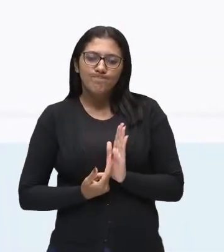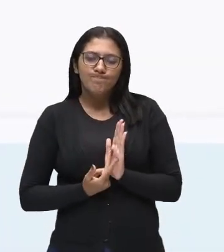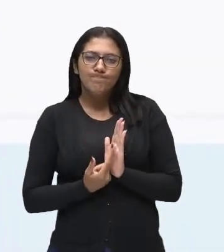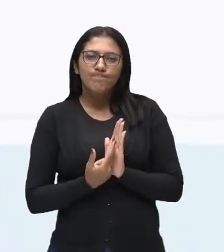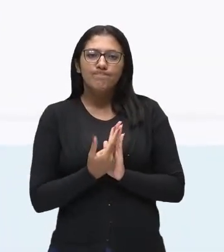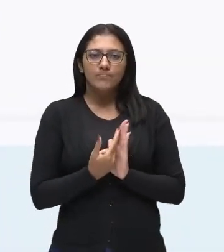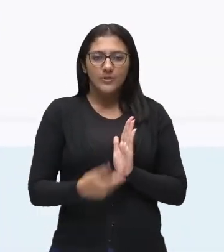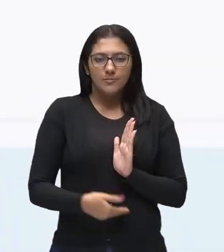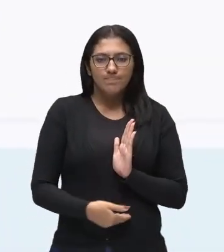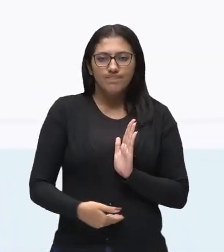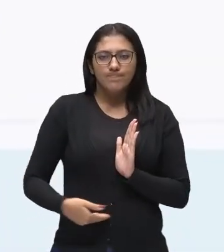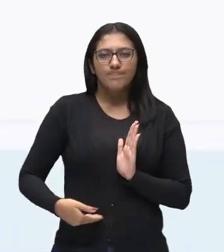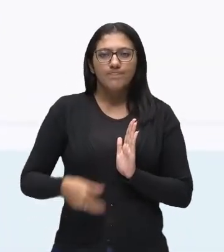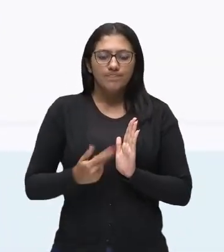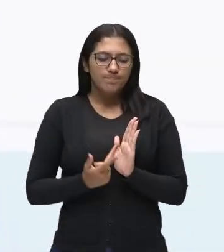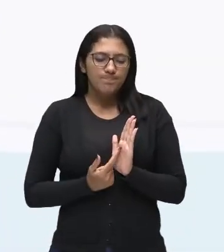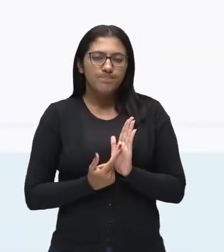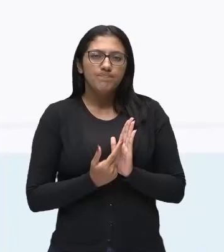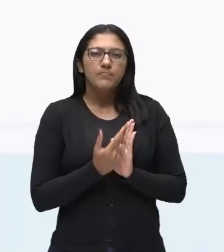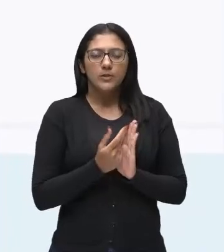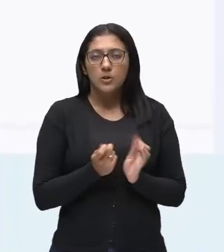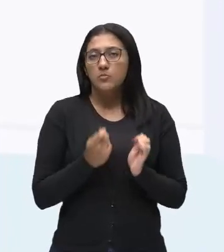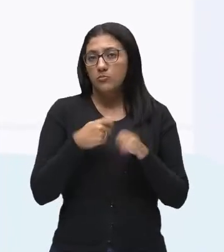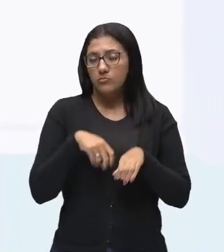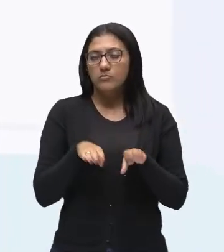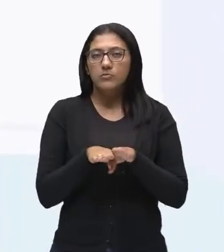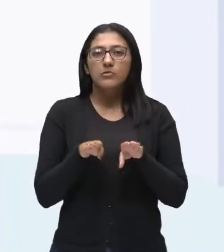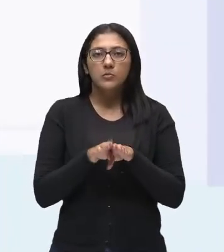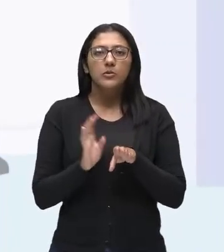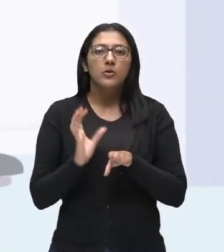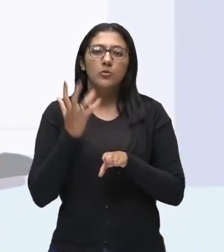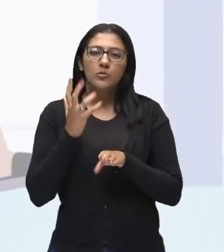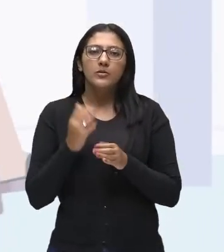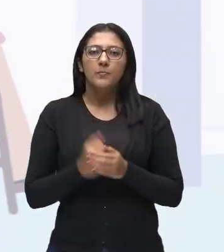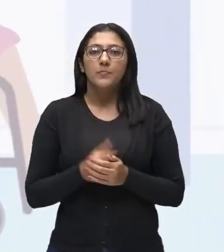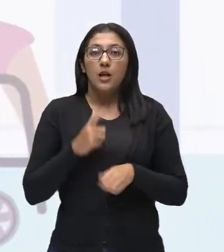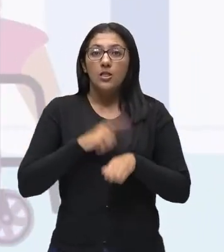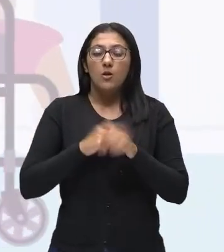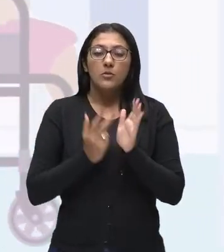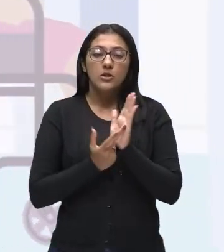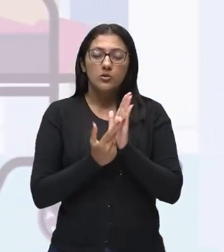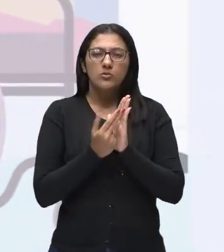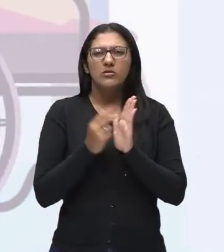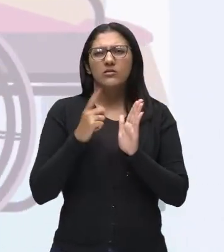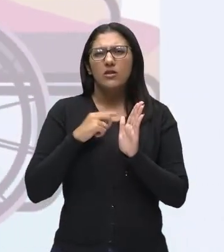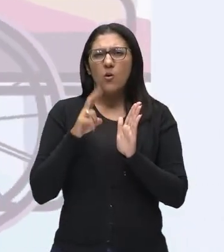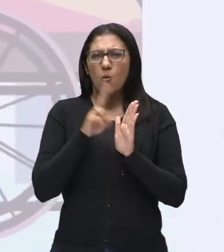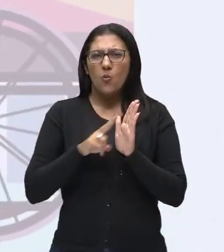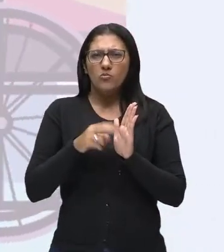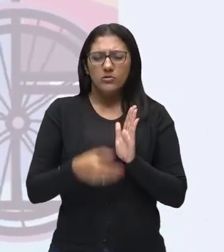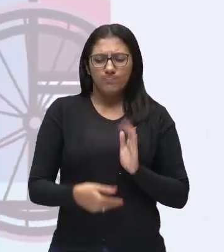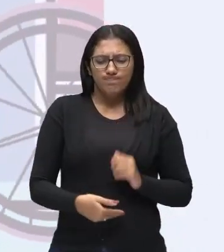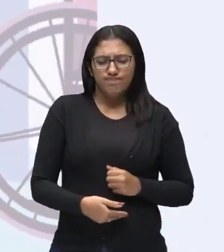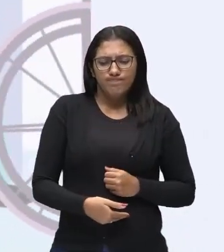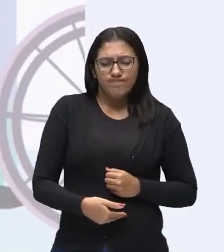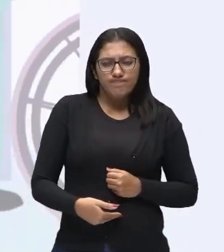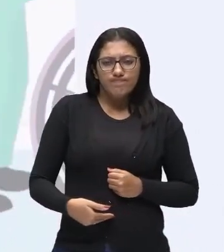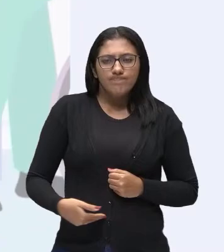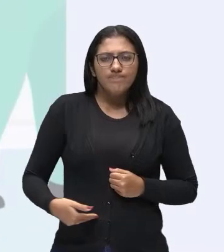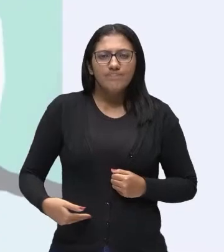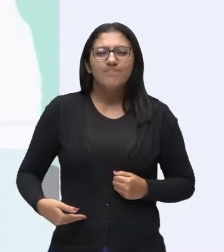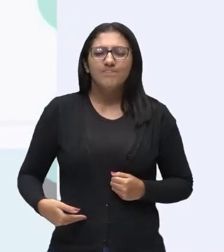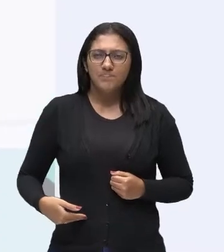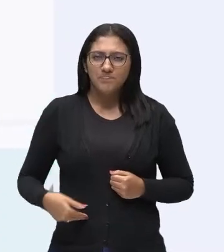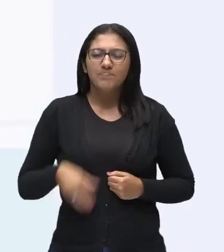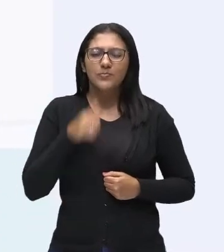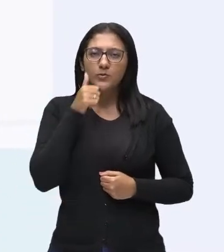parto cesárea, então, é uma cirurgia em que vai se fazer uma incisão ali, um corte, não é? No